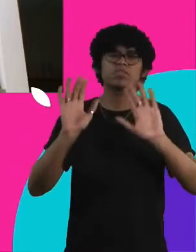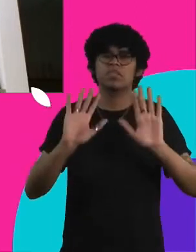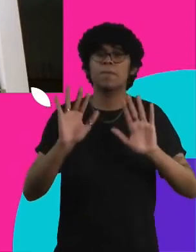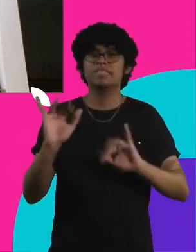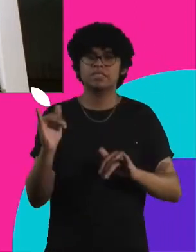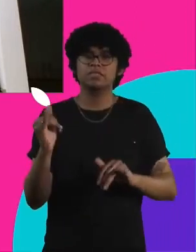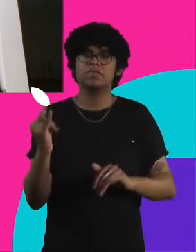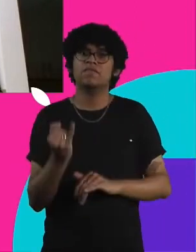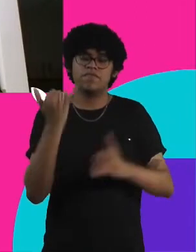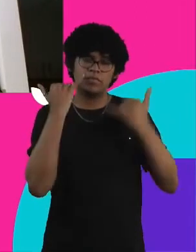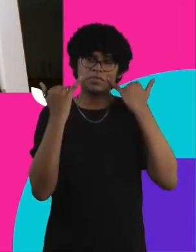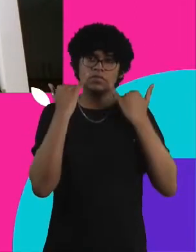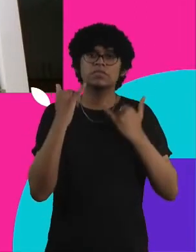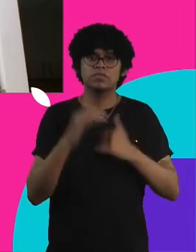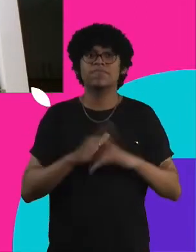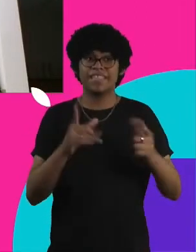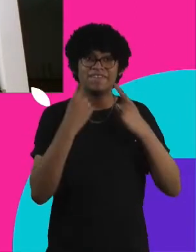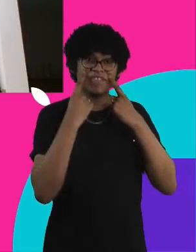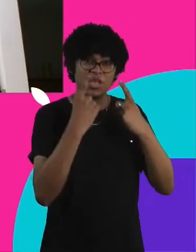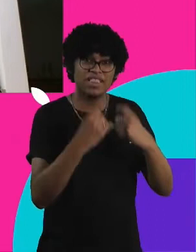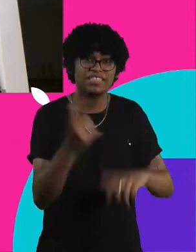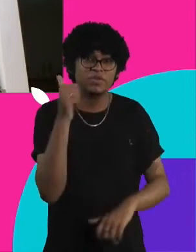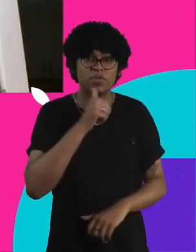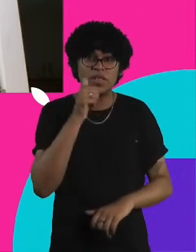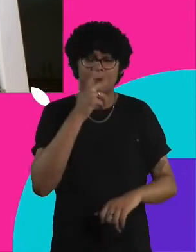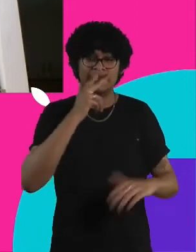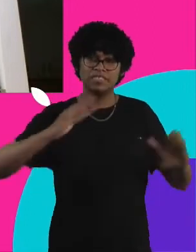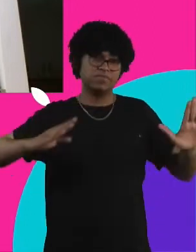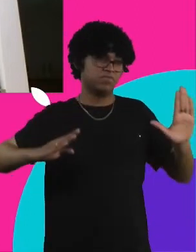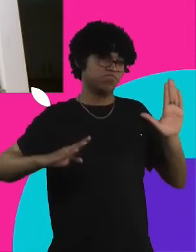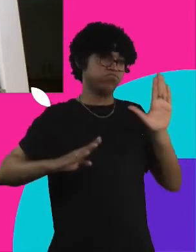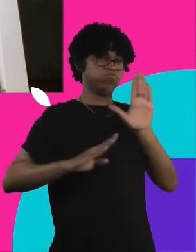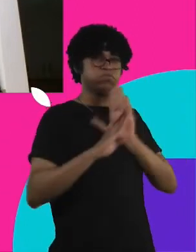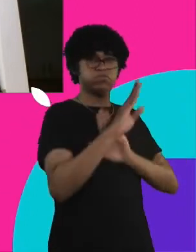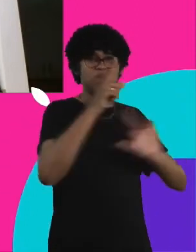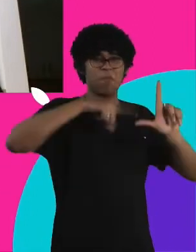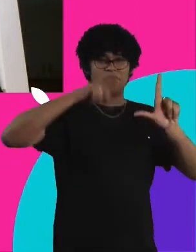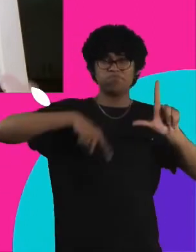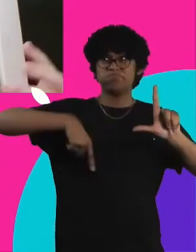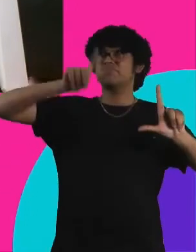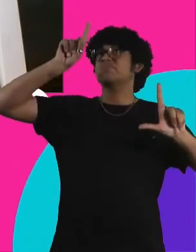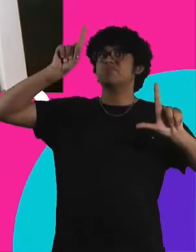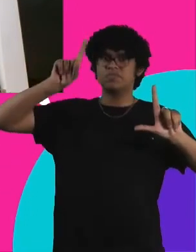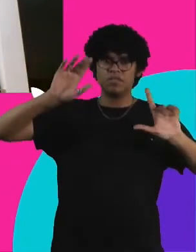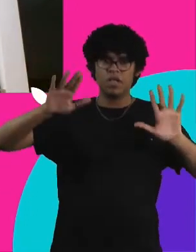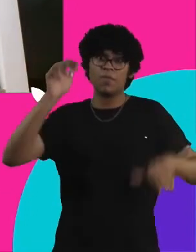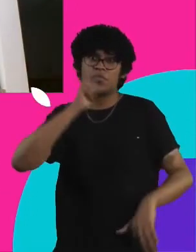importantes. Primeiro, a violência doméstica explodiu durante a pandemia. Nós colocamos as mulheres dentro de